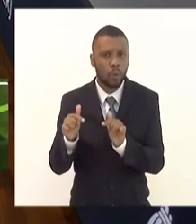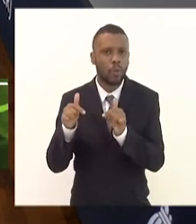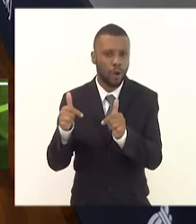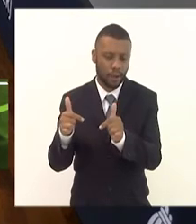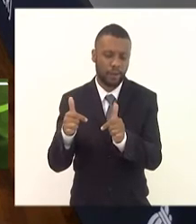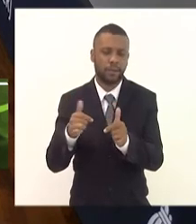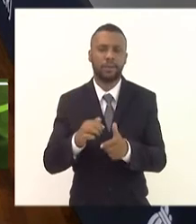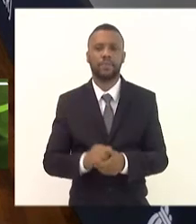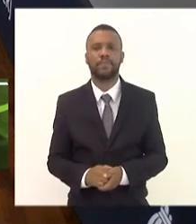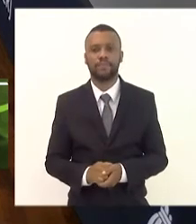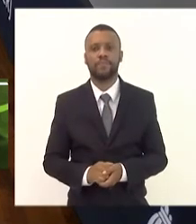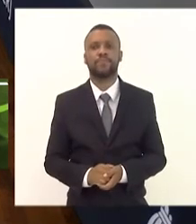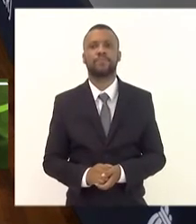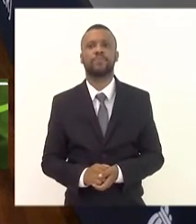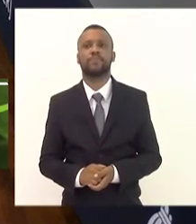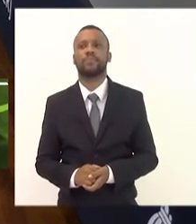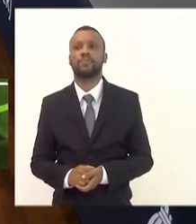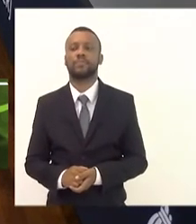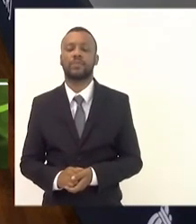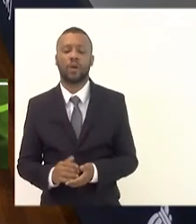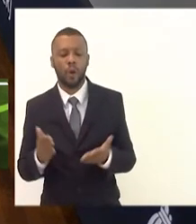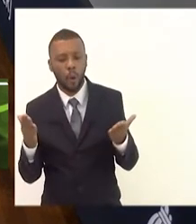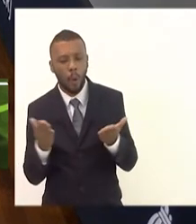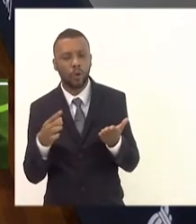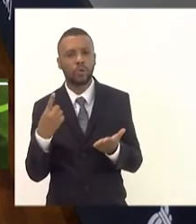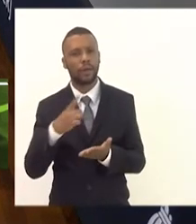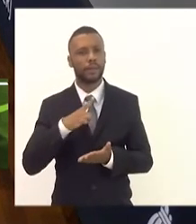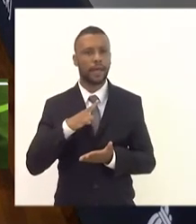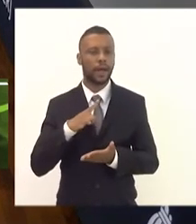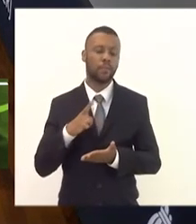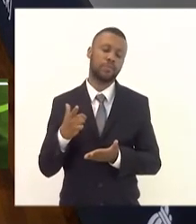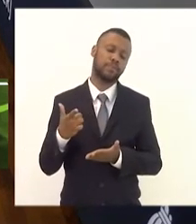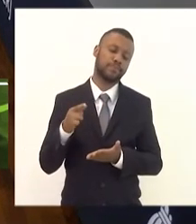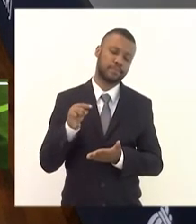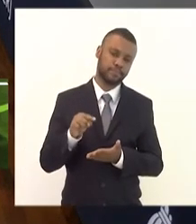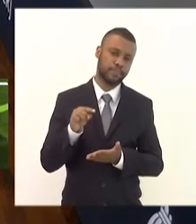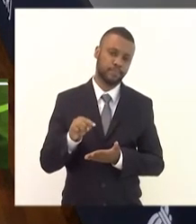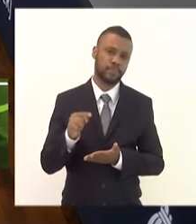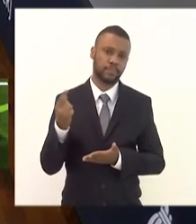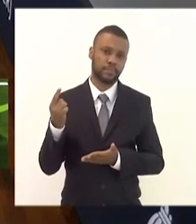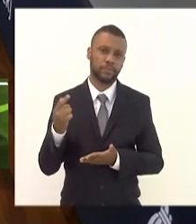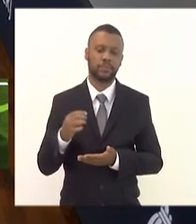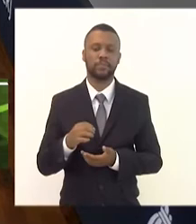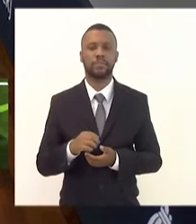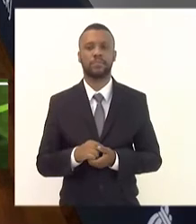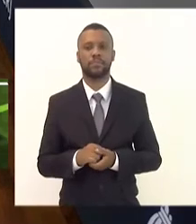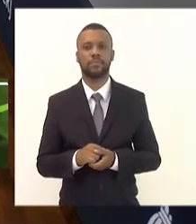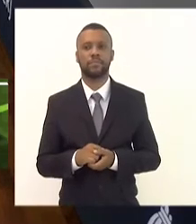Então, já que hoje a gente tem isso aqui,